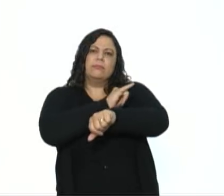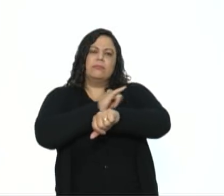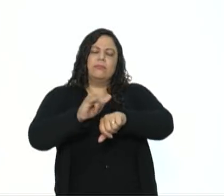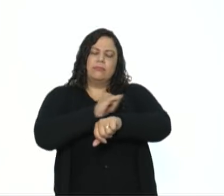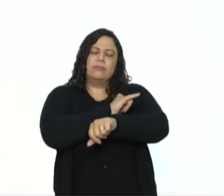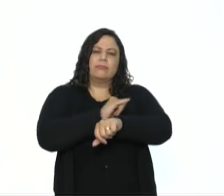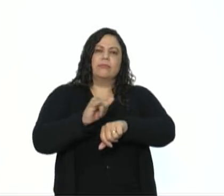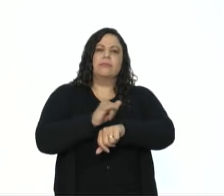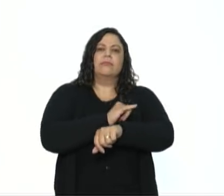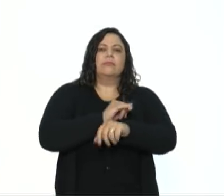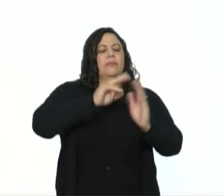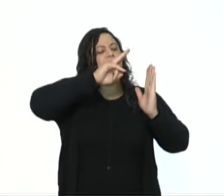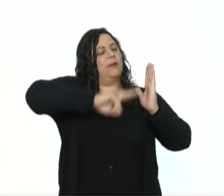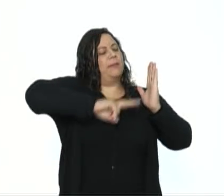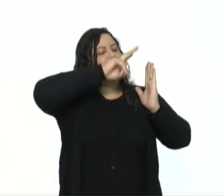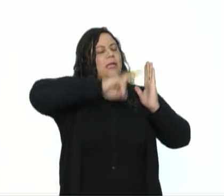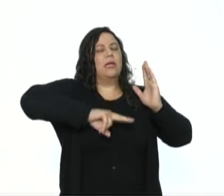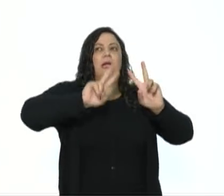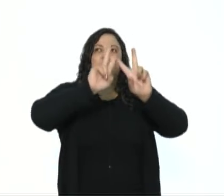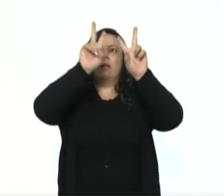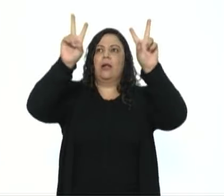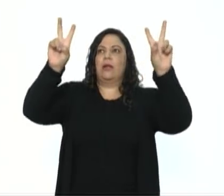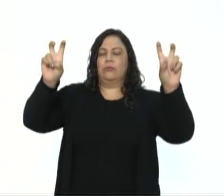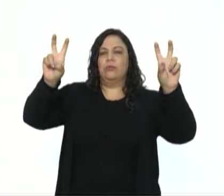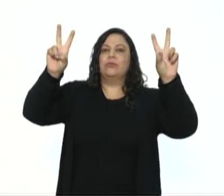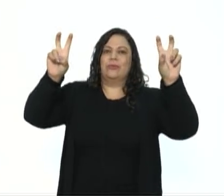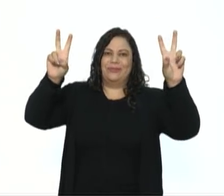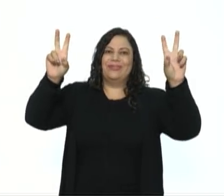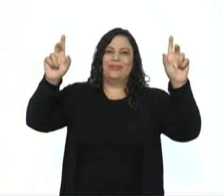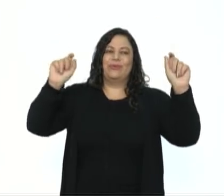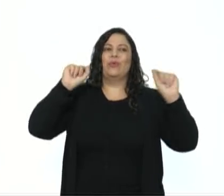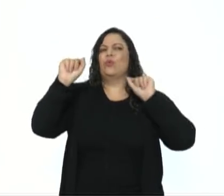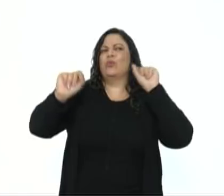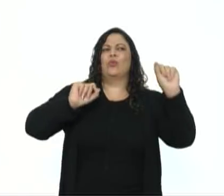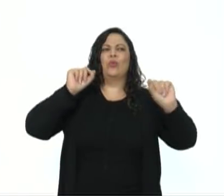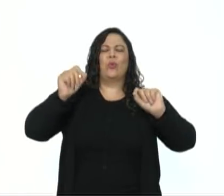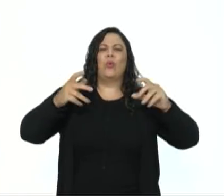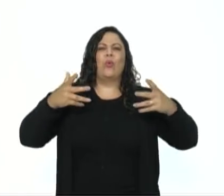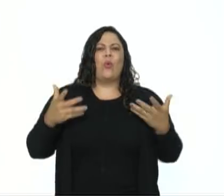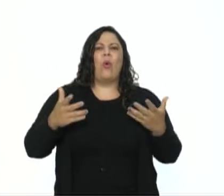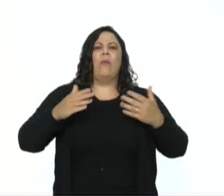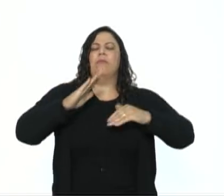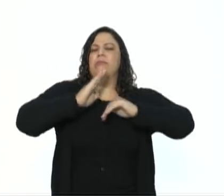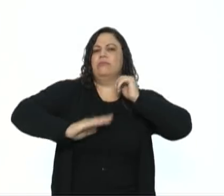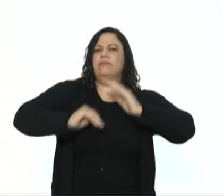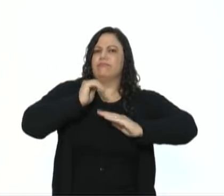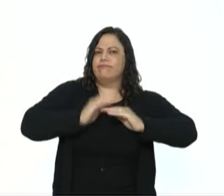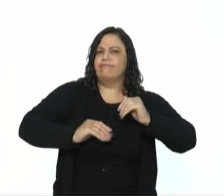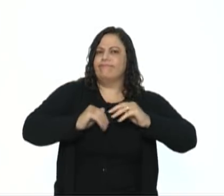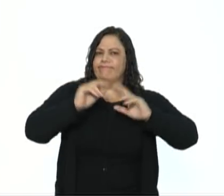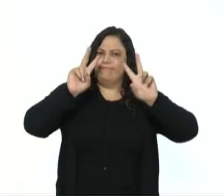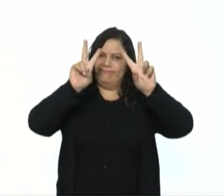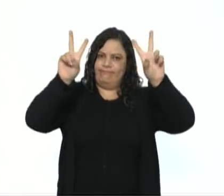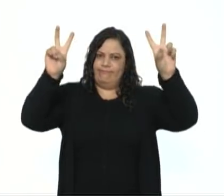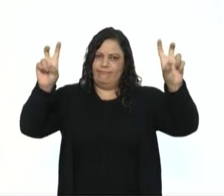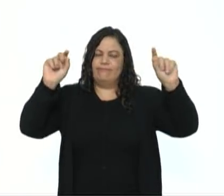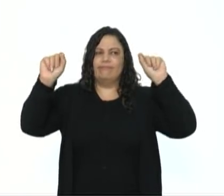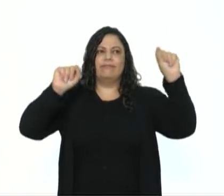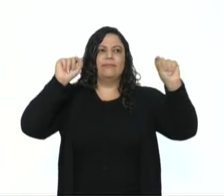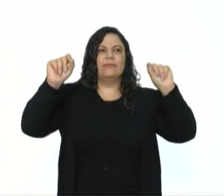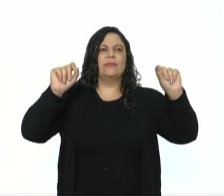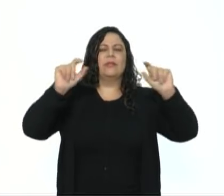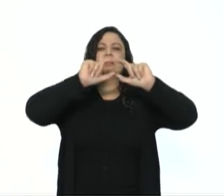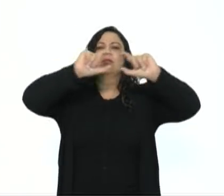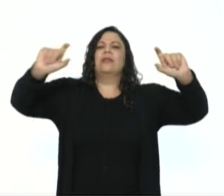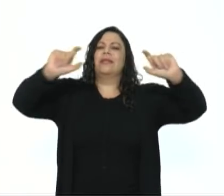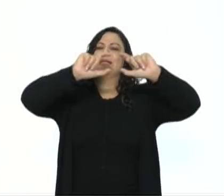aí para atrair o leitor no título, como vai funcionar na prática a educação financeira nas escolas. Então, nesse título, como